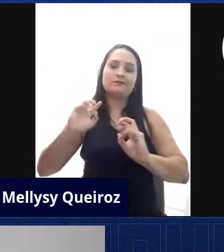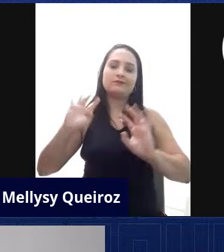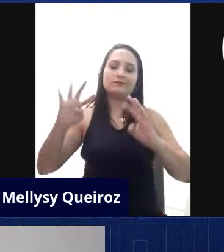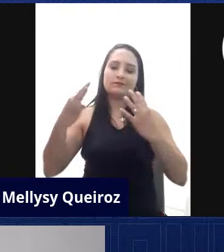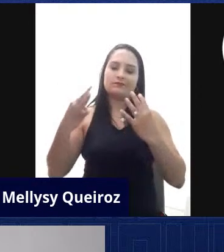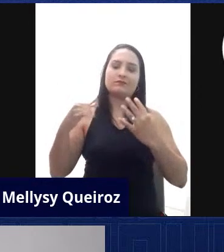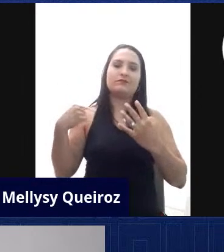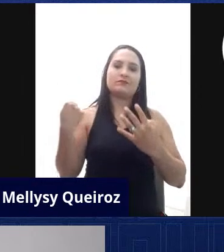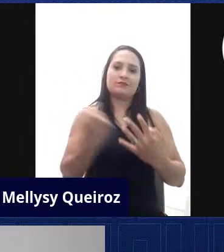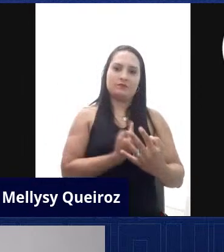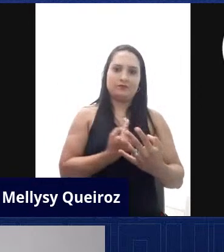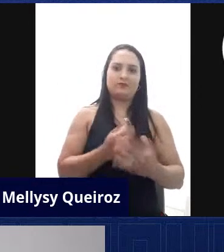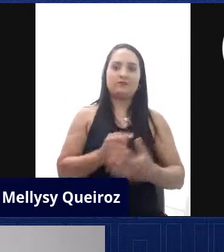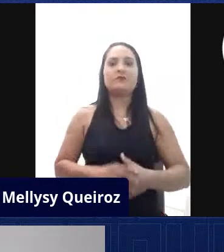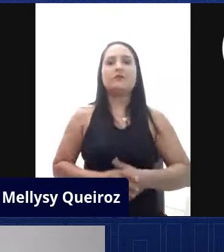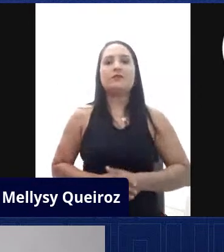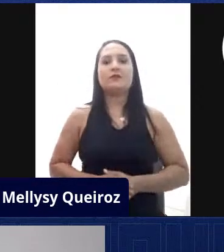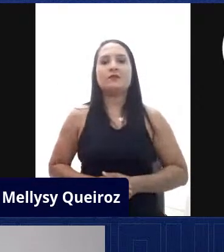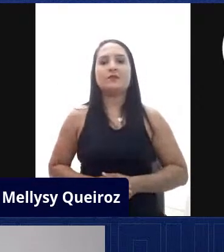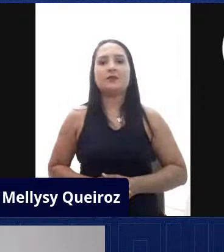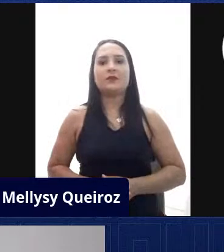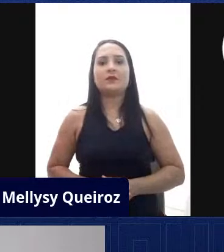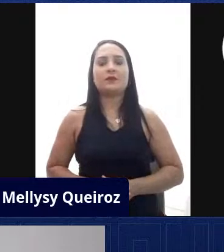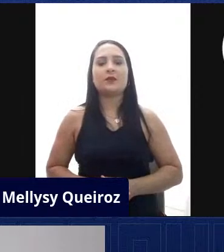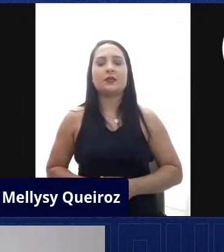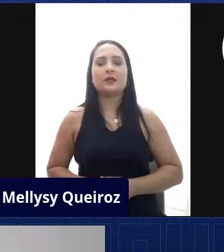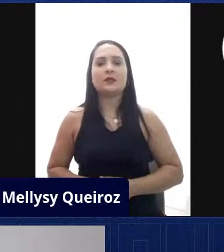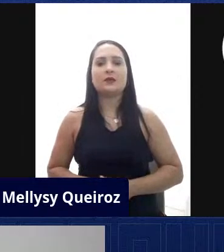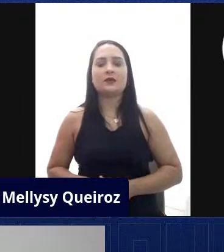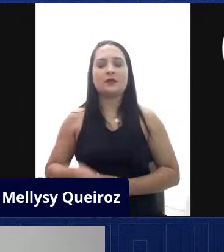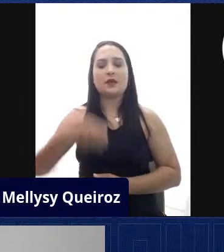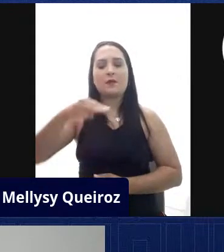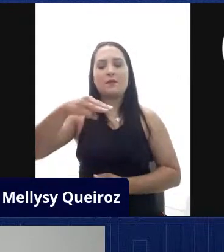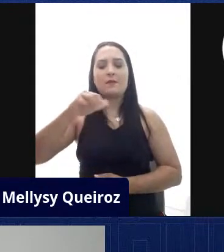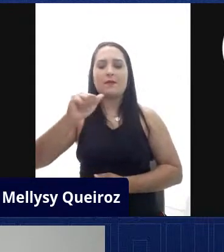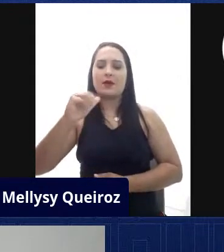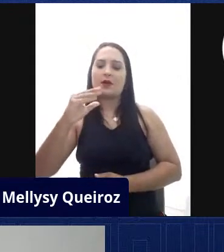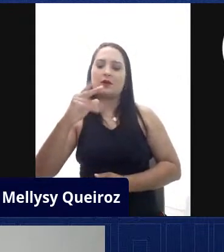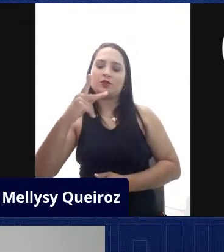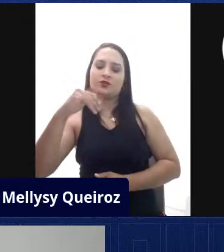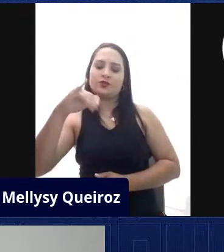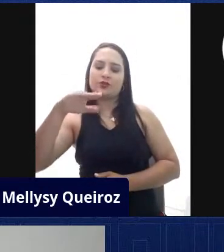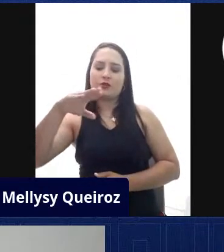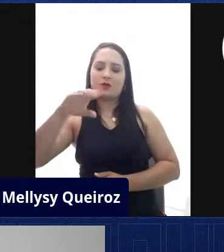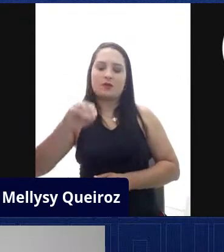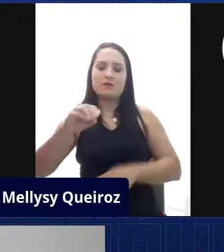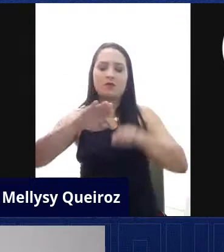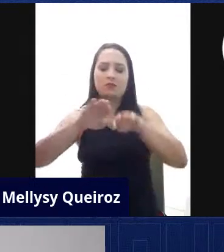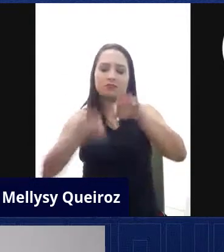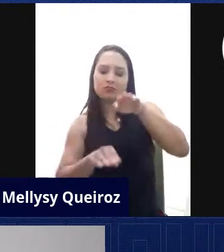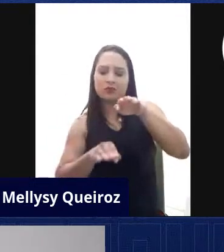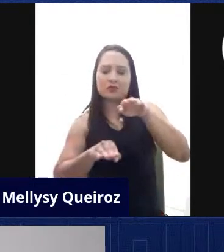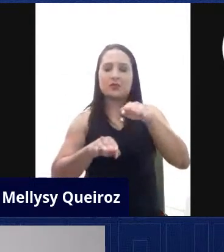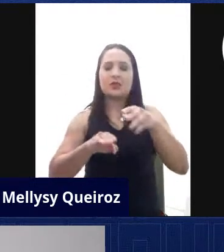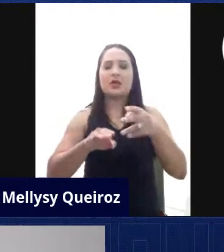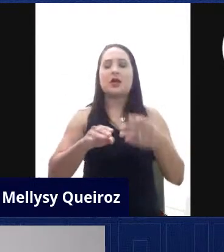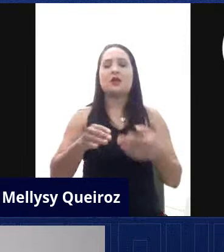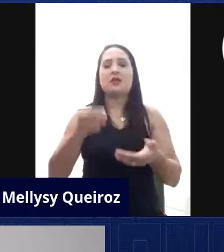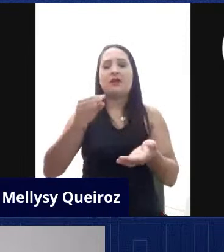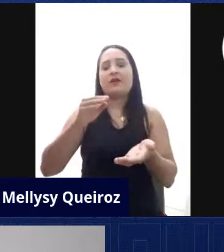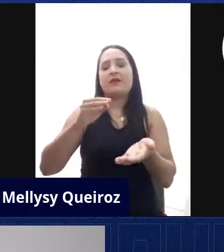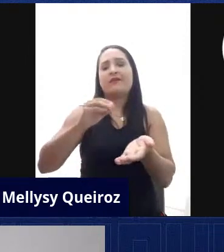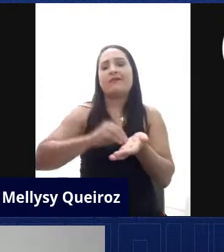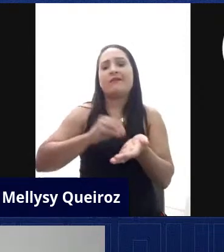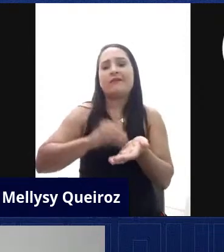rurais. Se o machismo, se o patriarcado, se a desigualdade, se a invisibilidade é forte